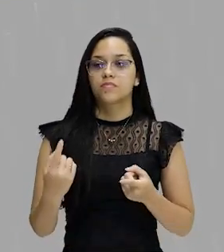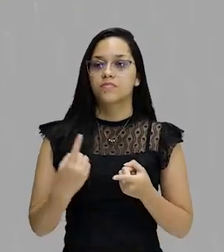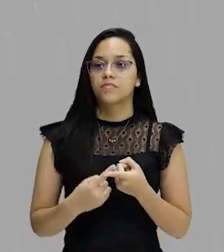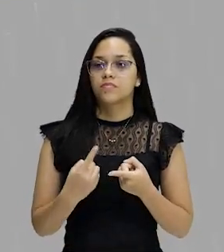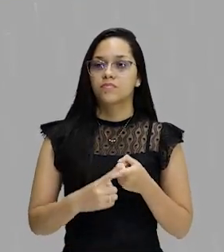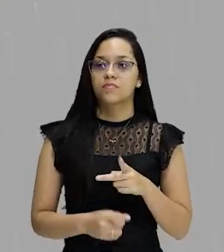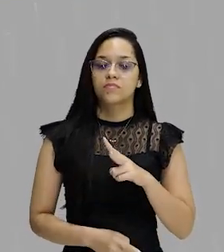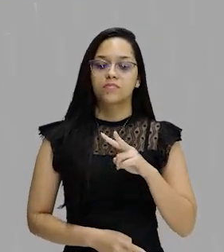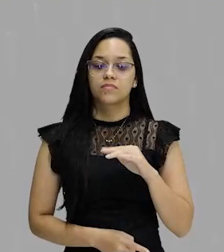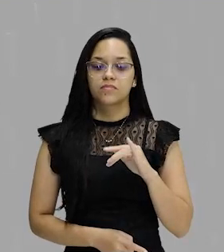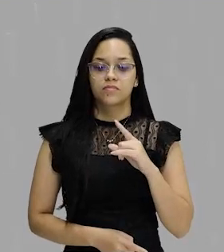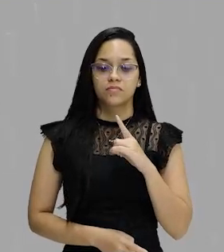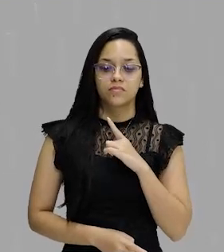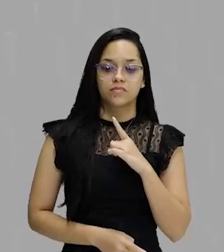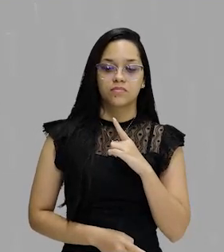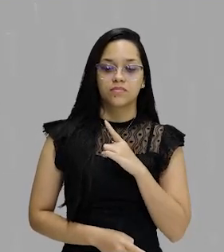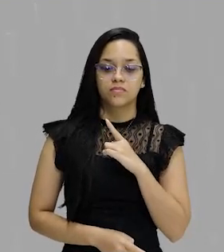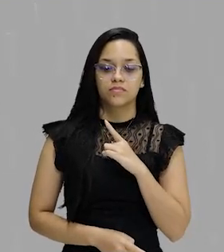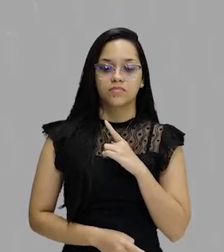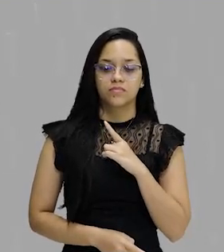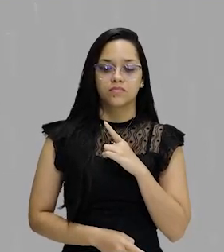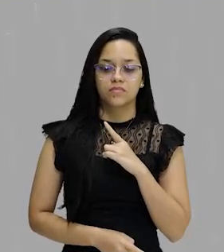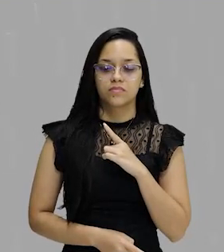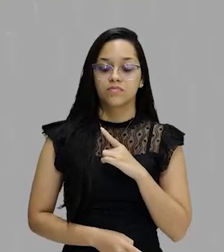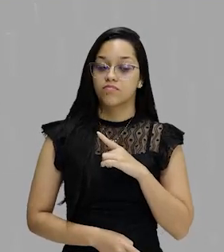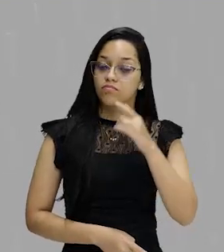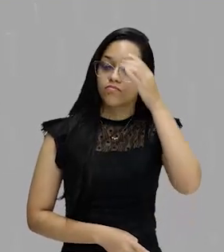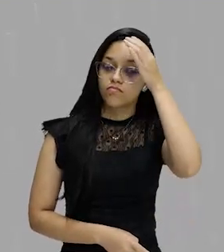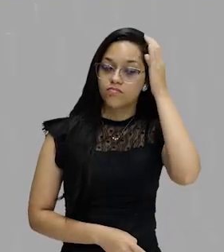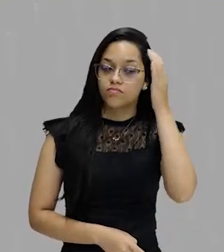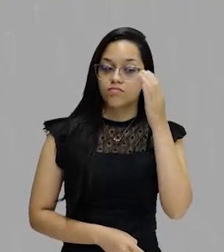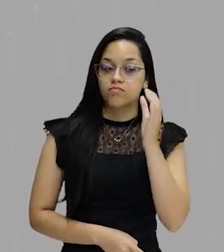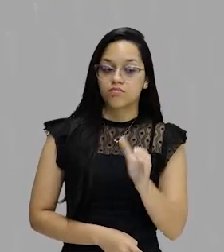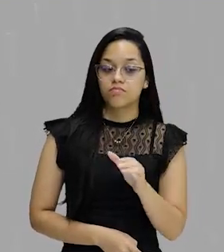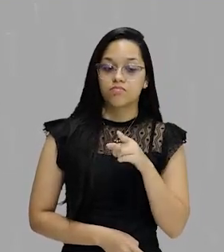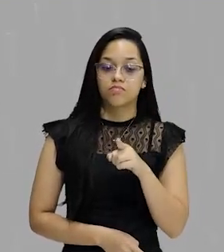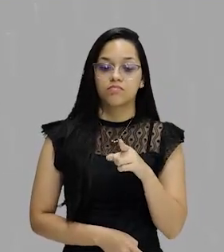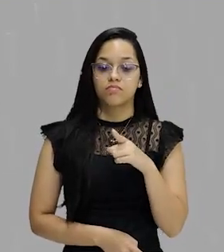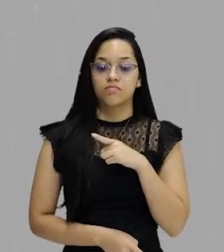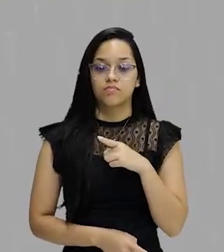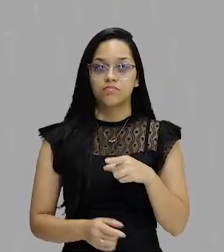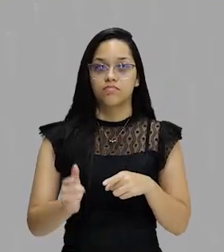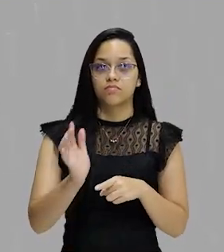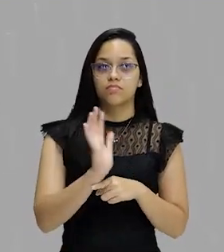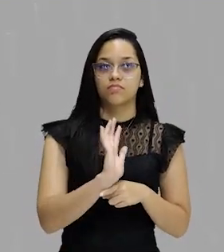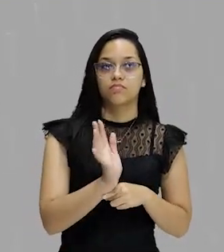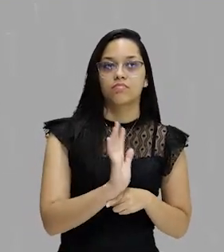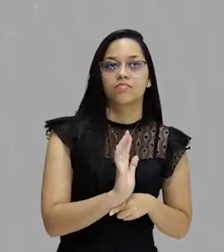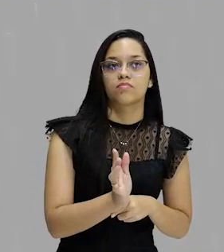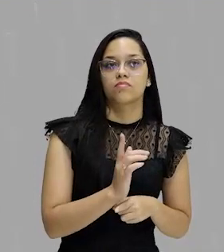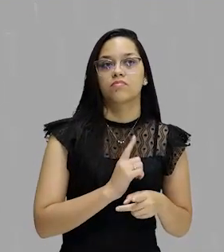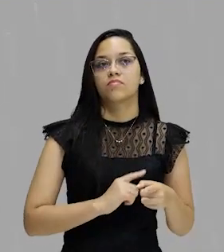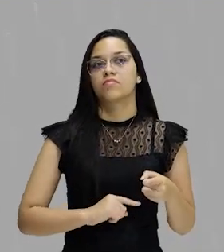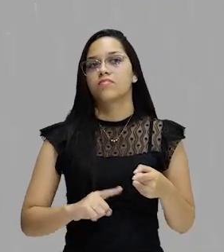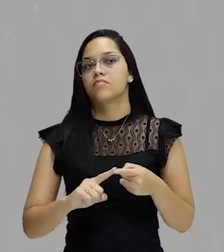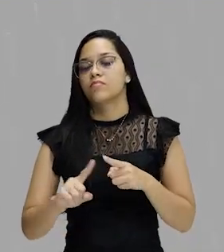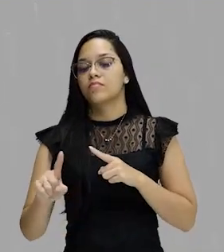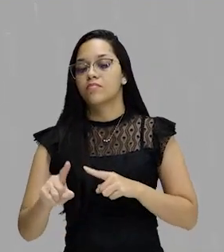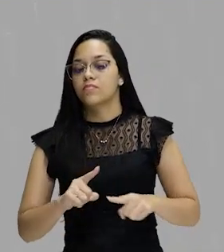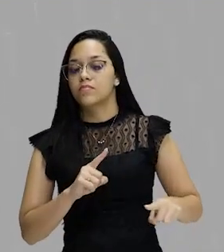vai tratar de questões culturais. Né? E aí você fala de cinema, você fala de